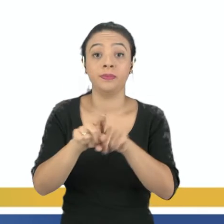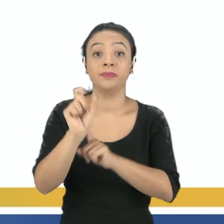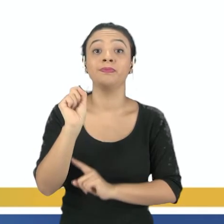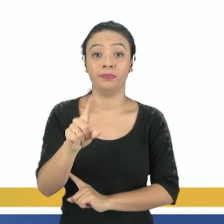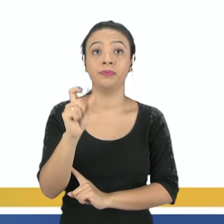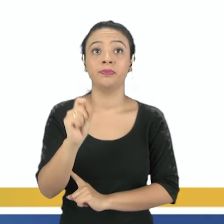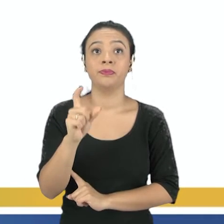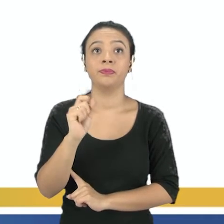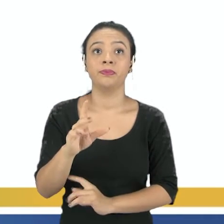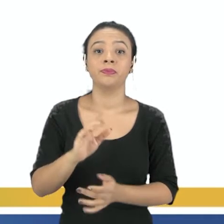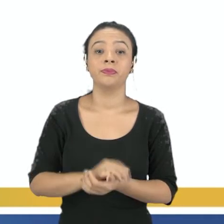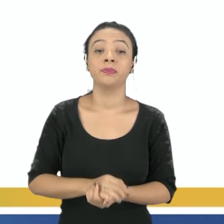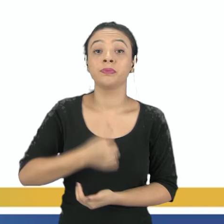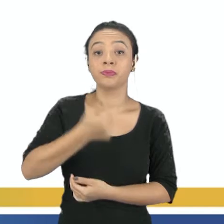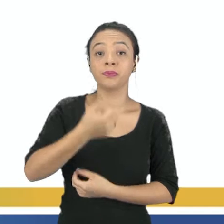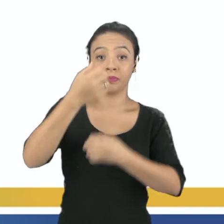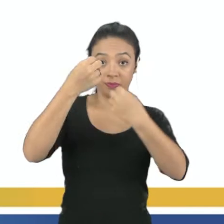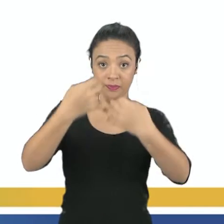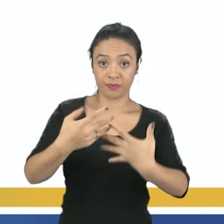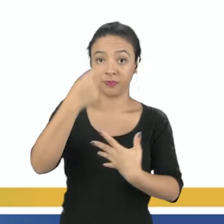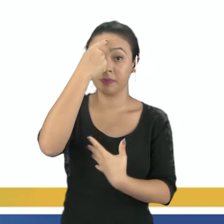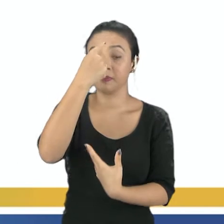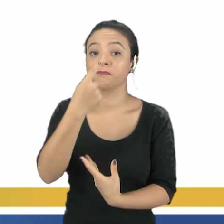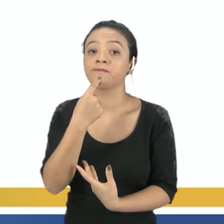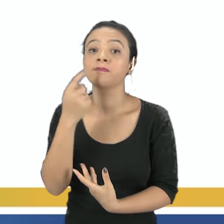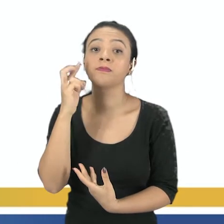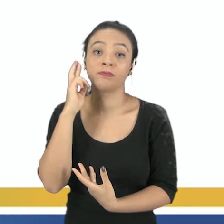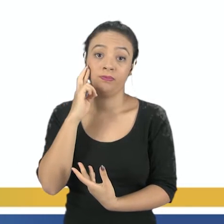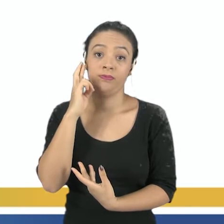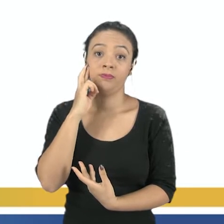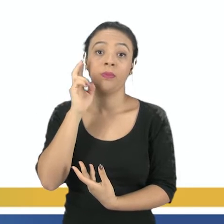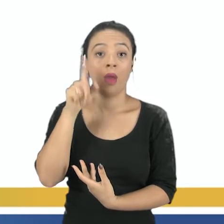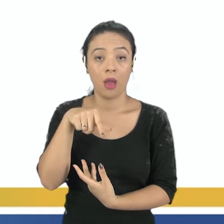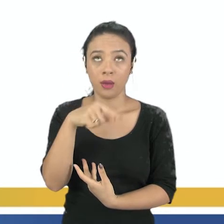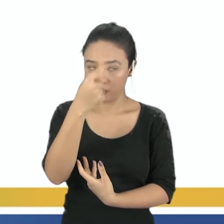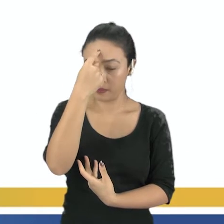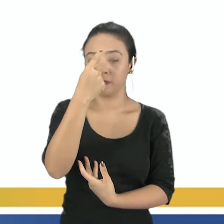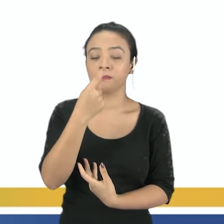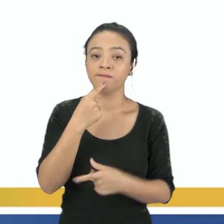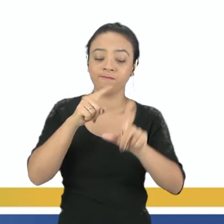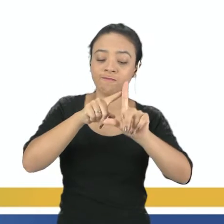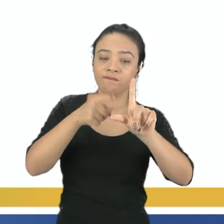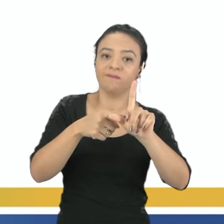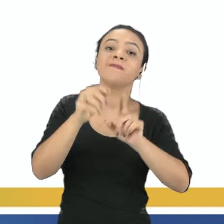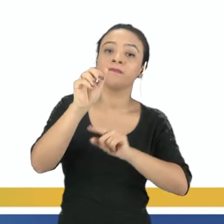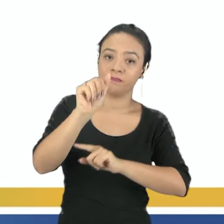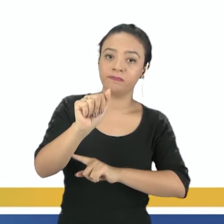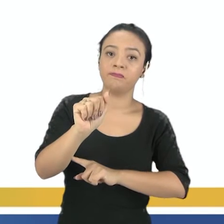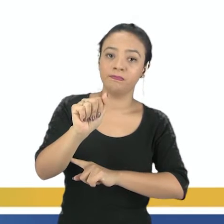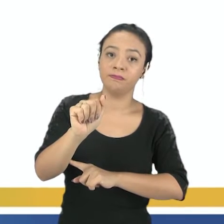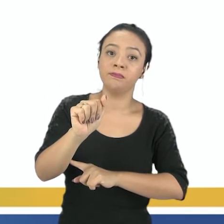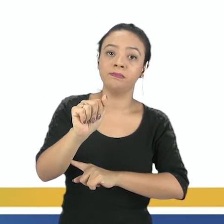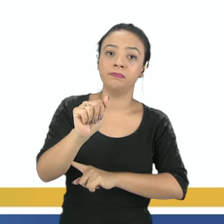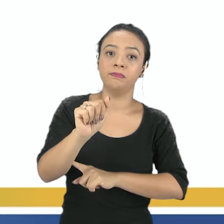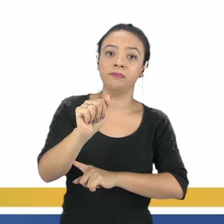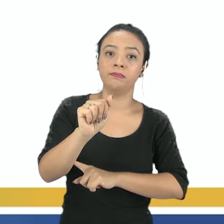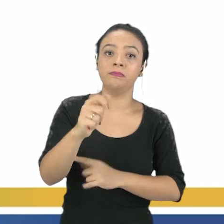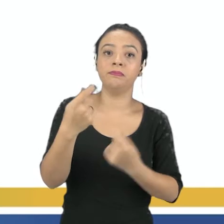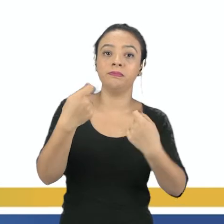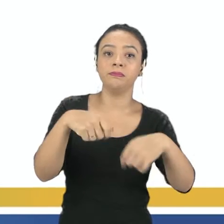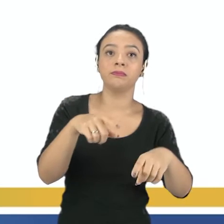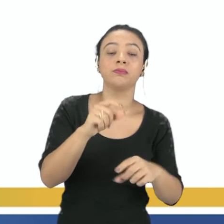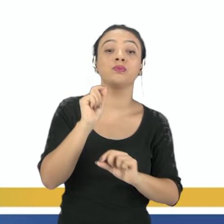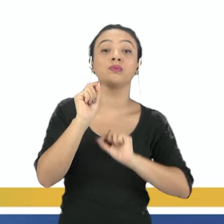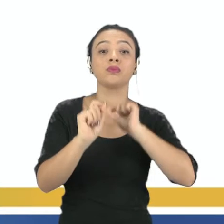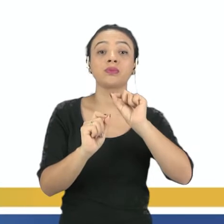Azul então falaremos primeiro da figura rosa que é a figura do e a né onde nós